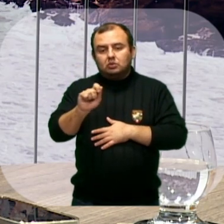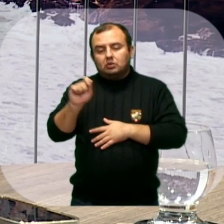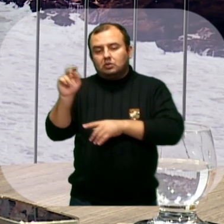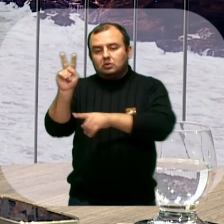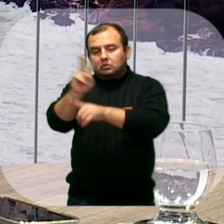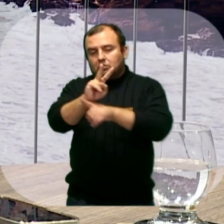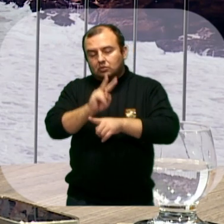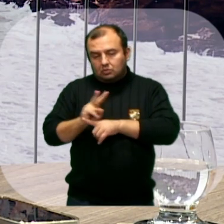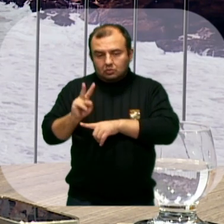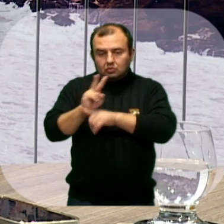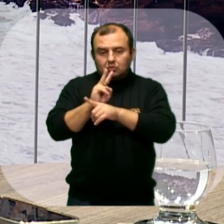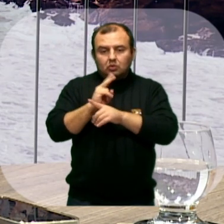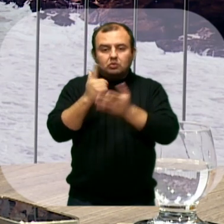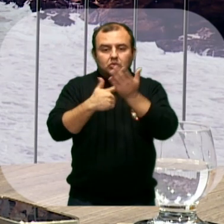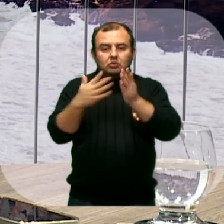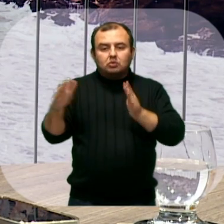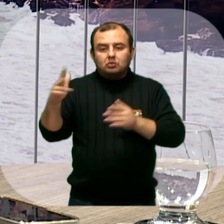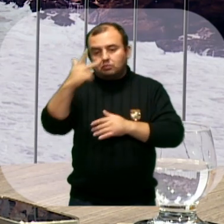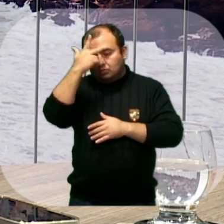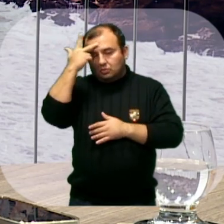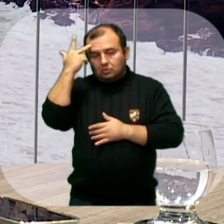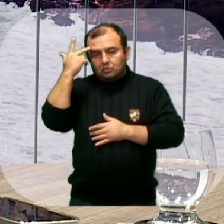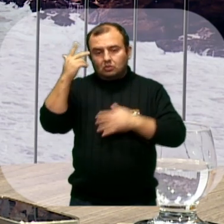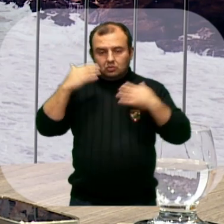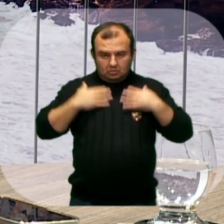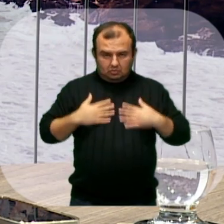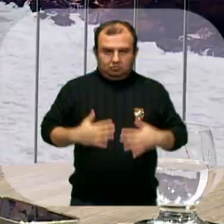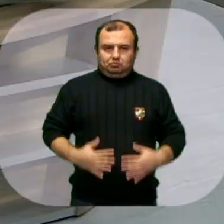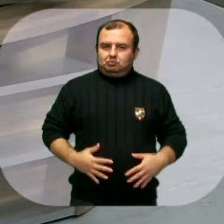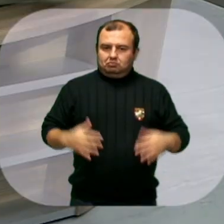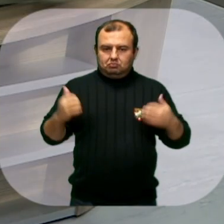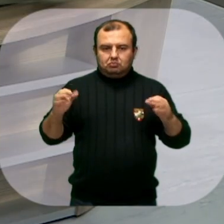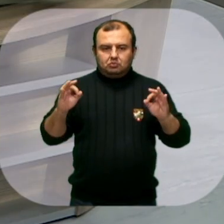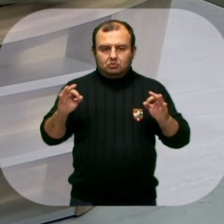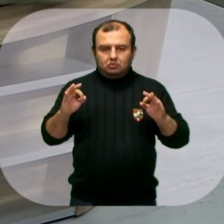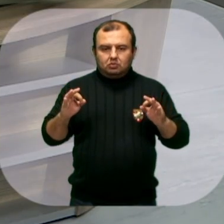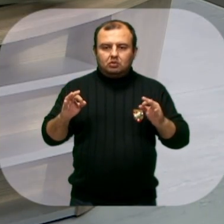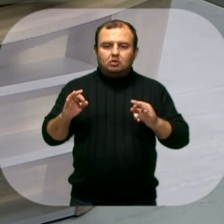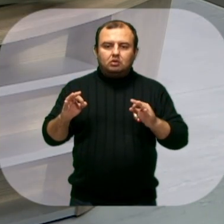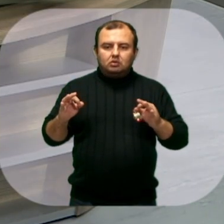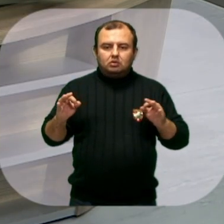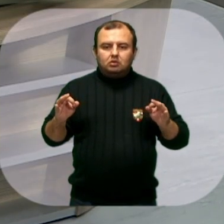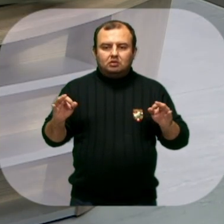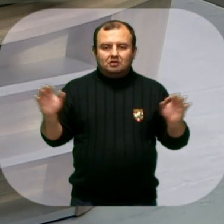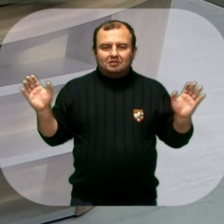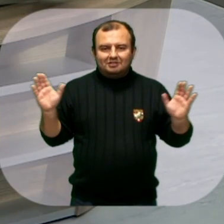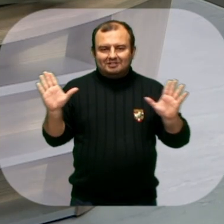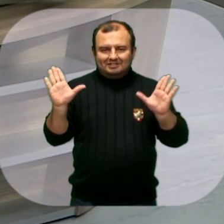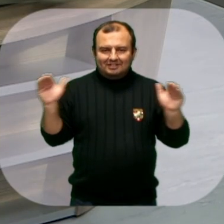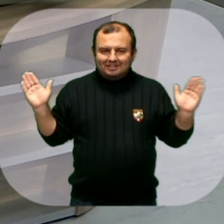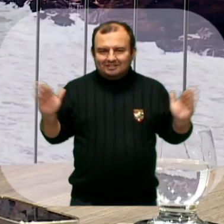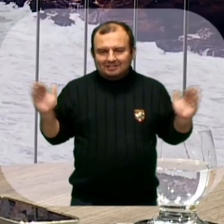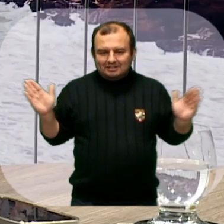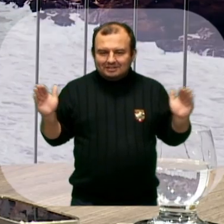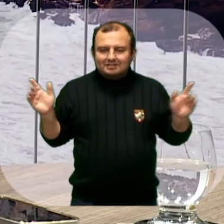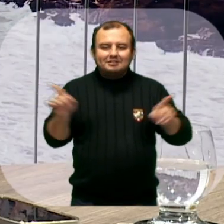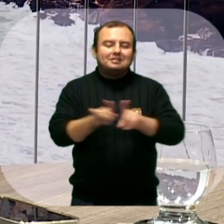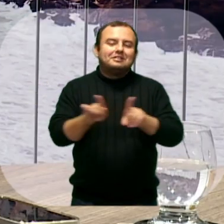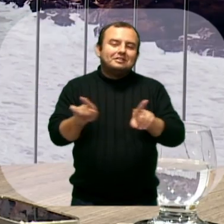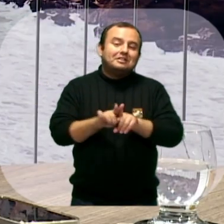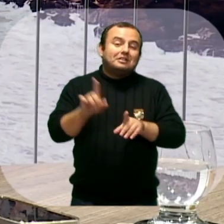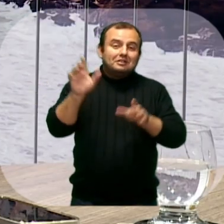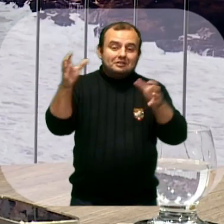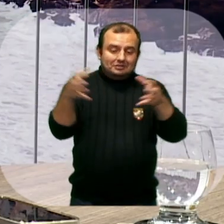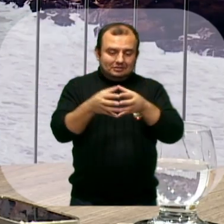Guardiões da Biblioteca, com autores, com camiseta e tudo. Guardiões da Biblioteca, as asinhas. Então, esse